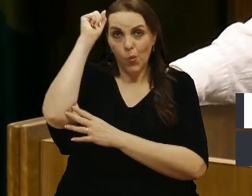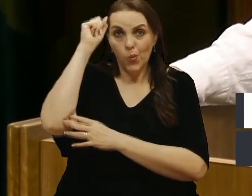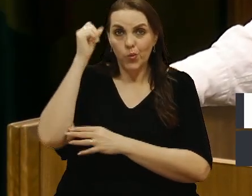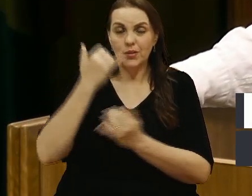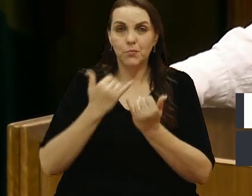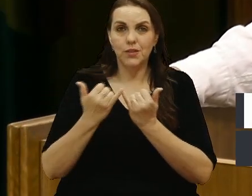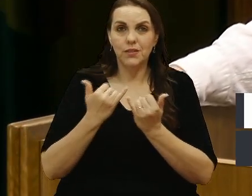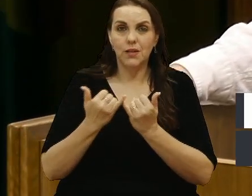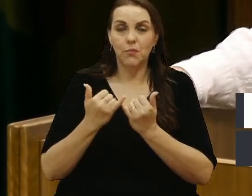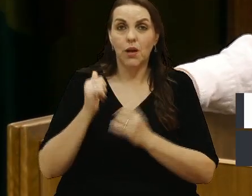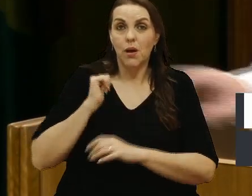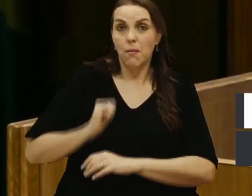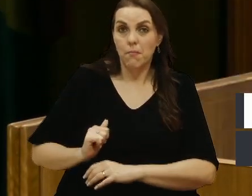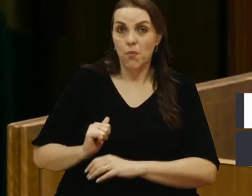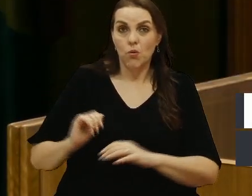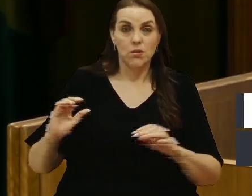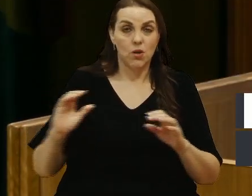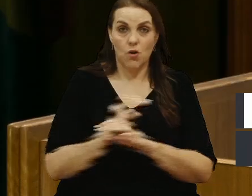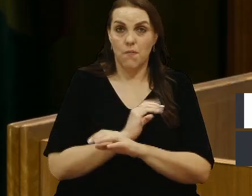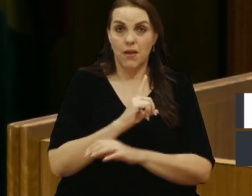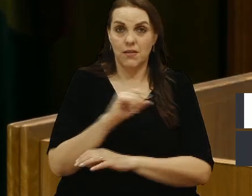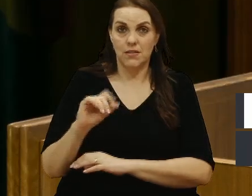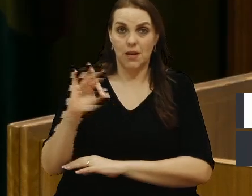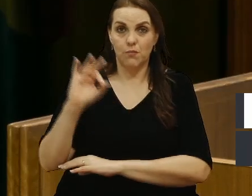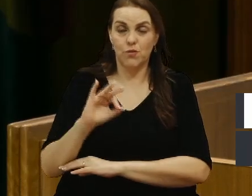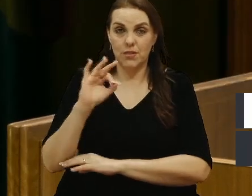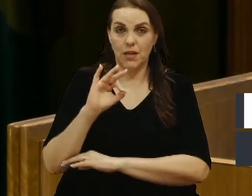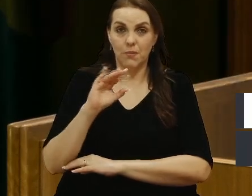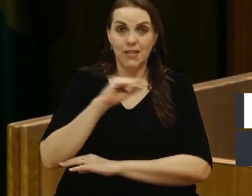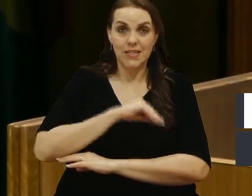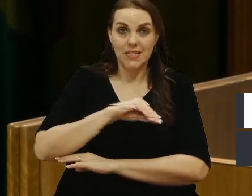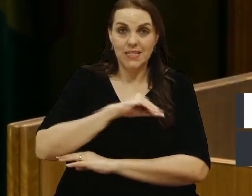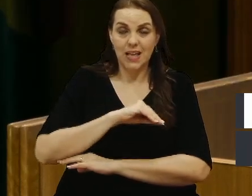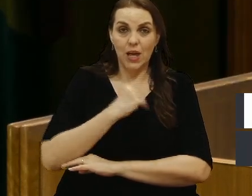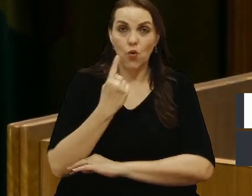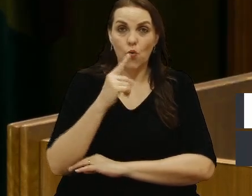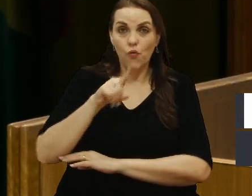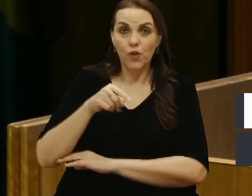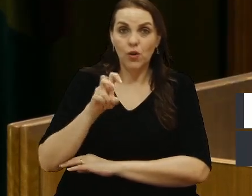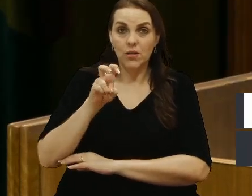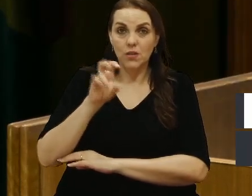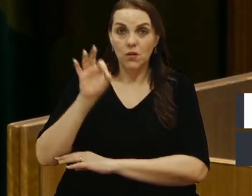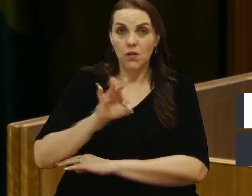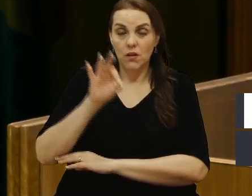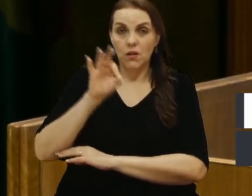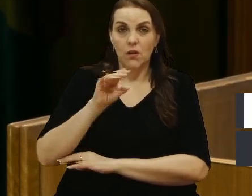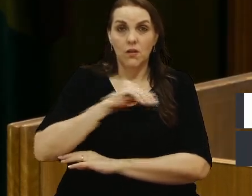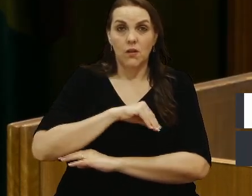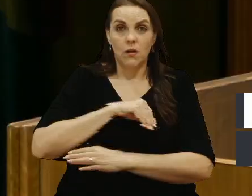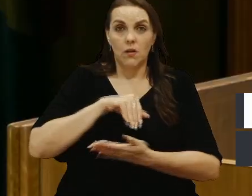exemplo, a Bolsa Integral, tu pode ter uma renda máxima de 1,5 salários mínimos per capita